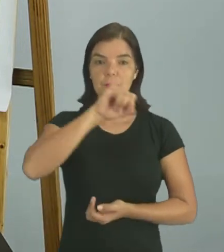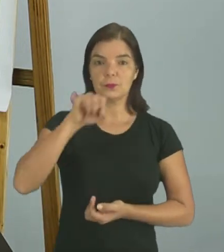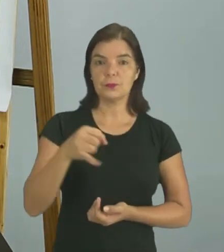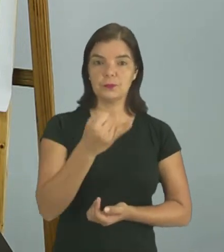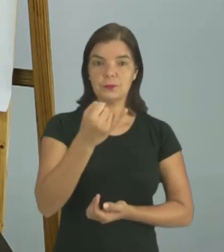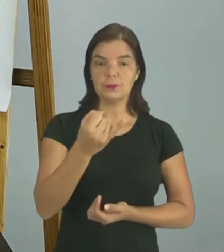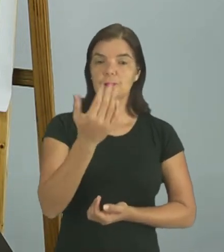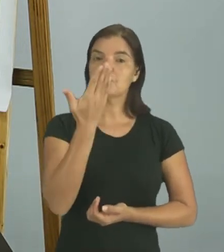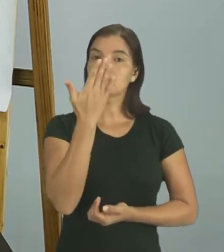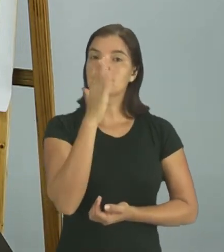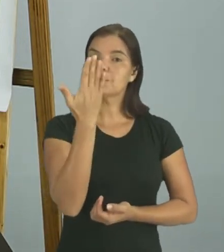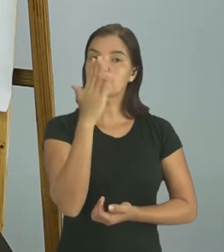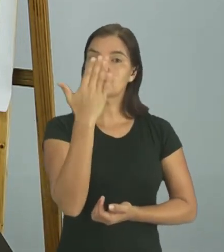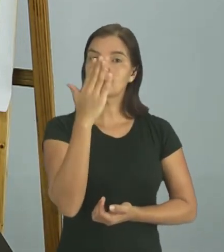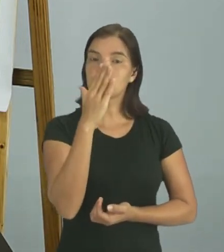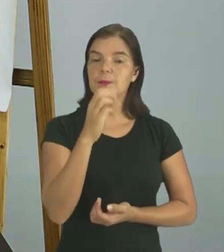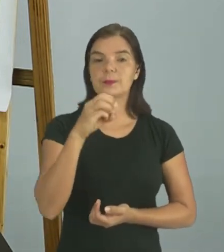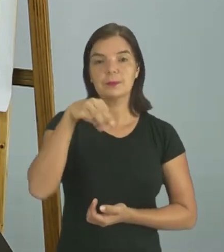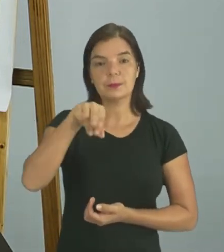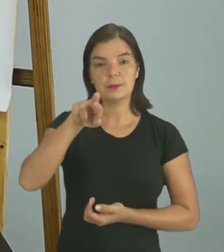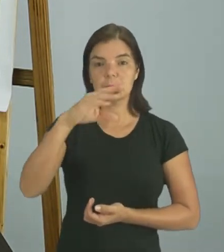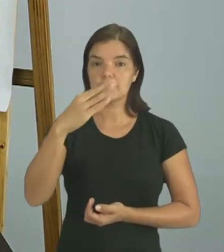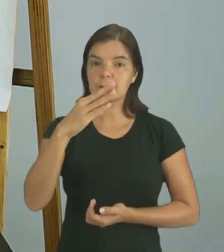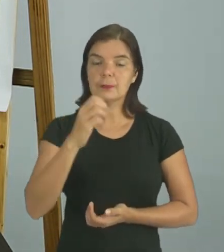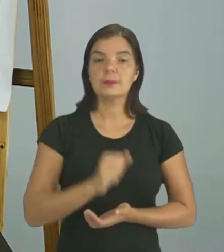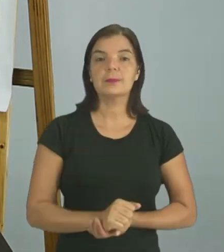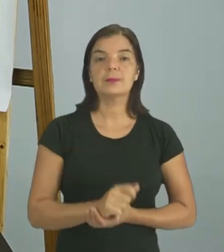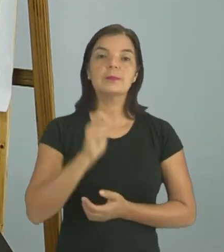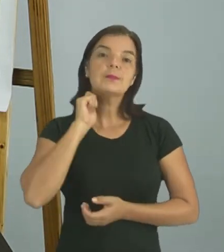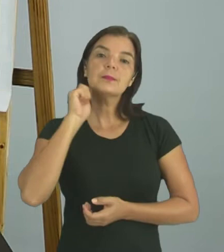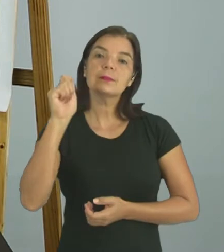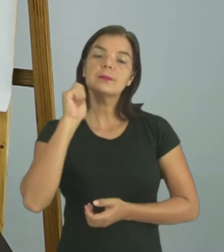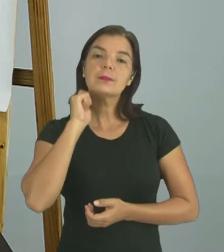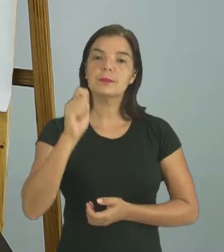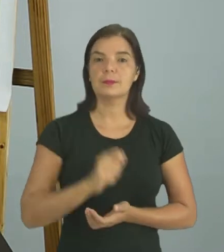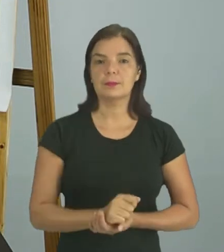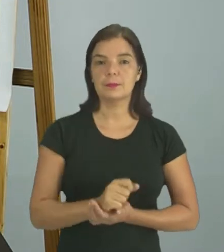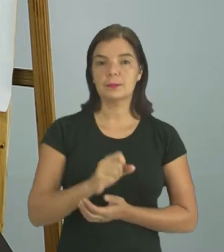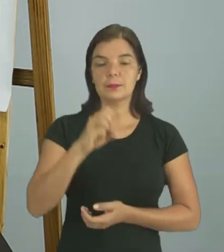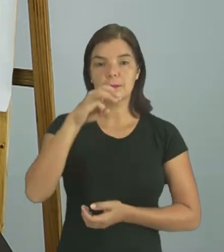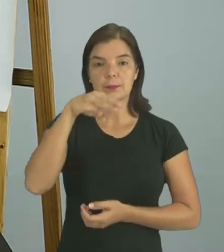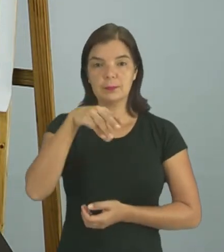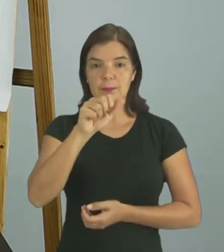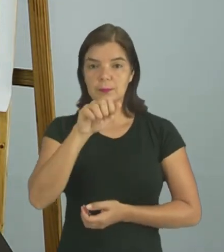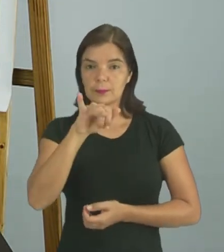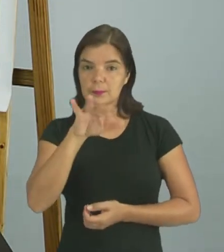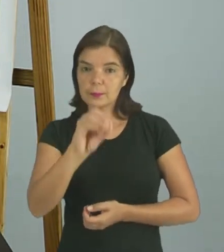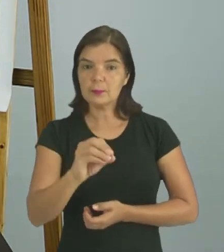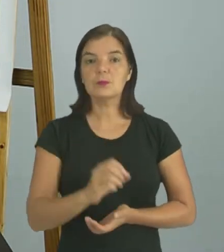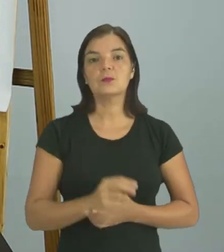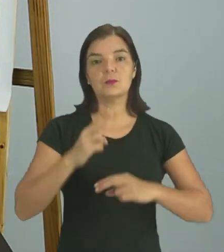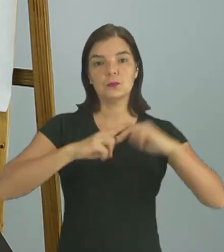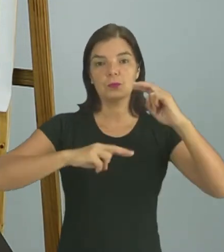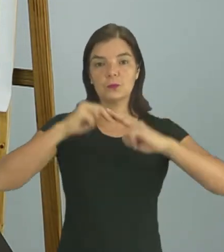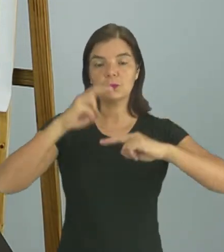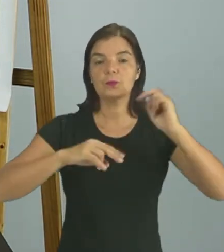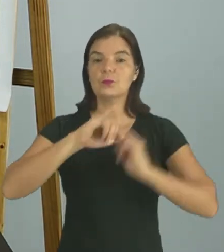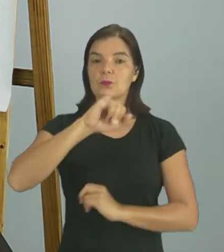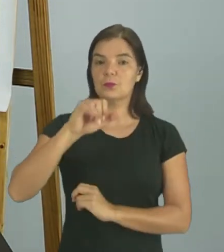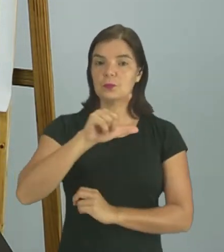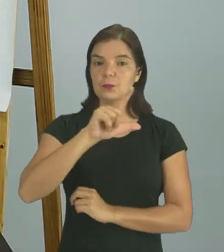Janeiro, fevereiro, março, abril, maio,